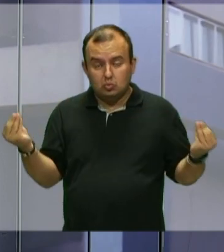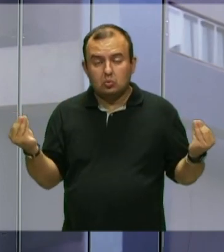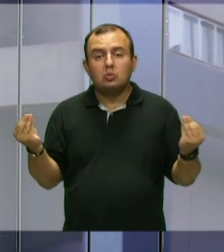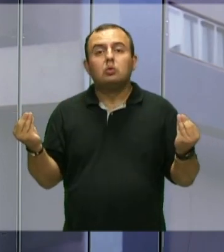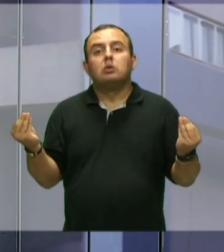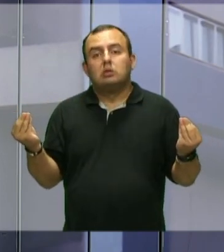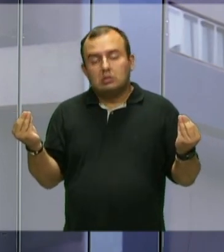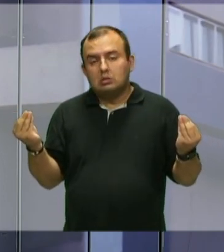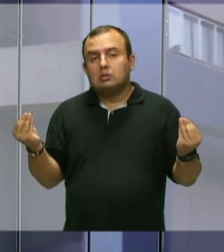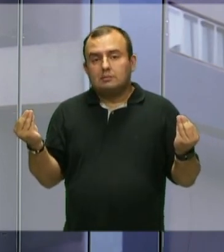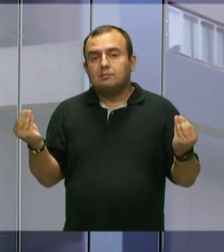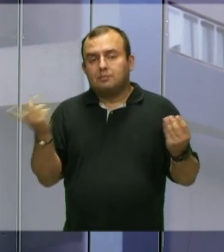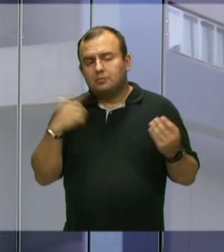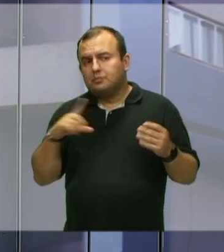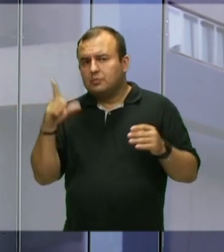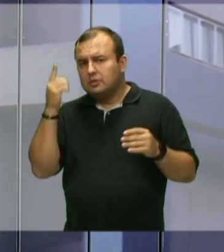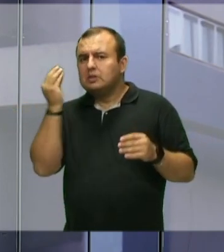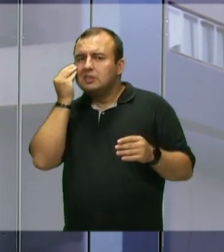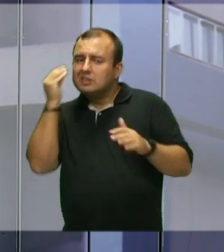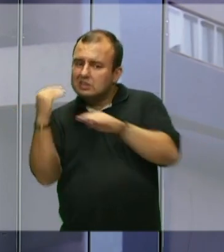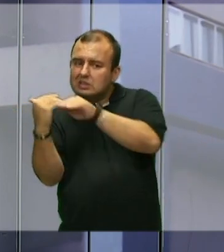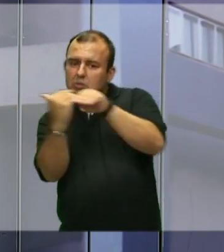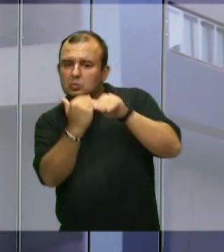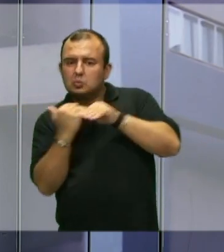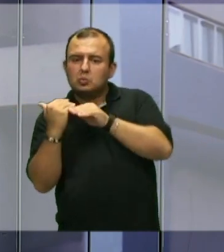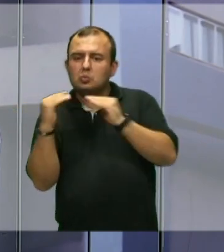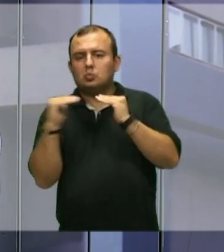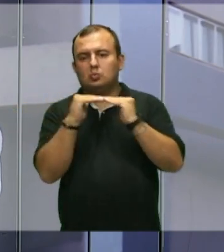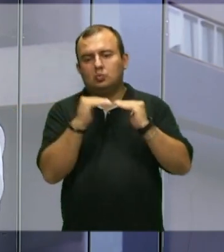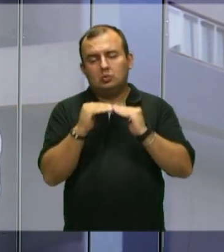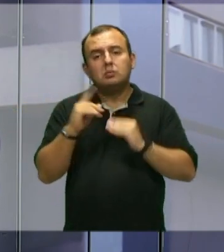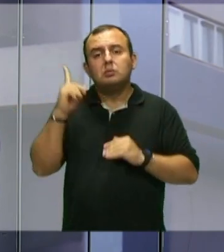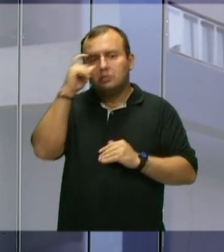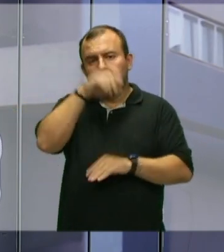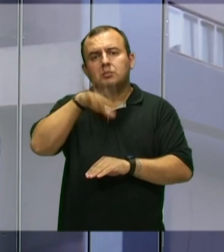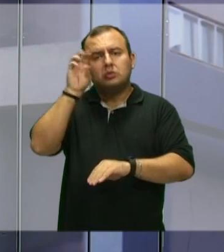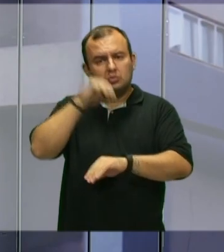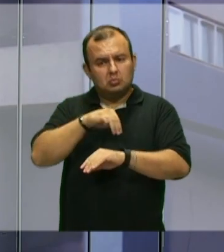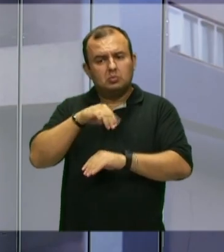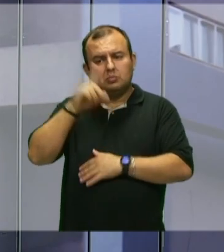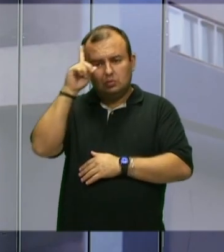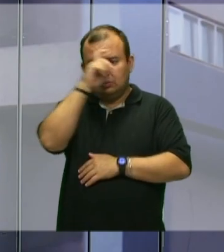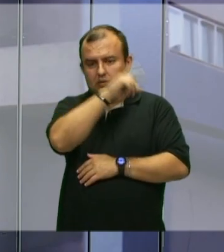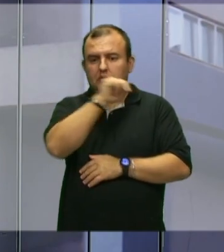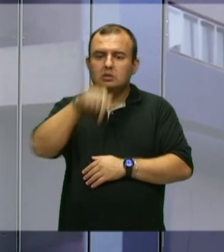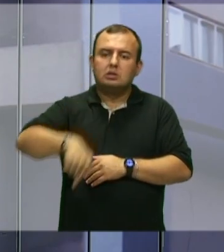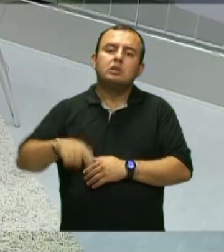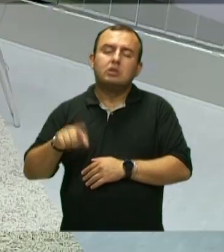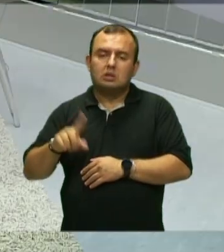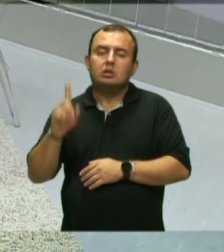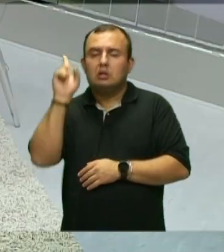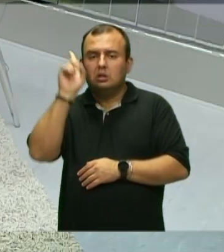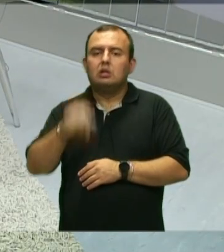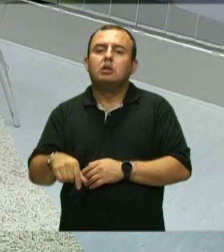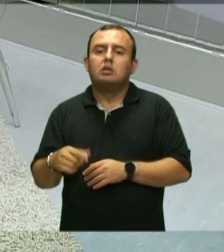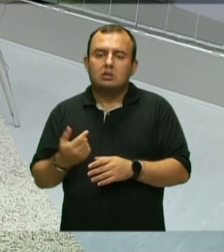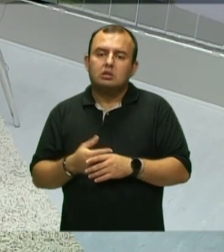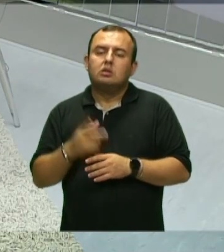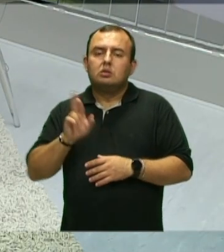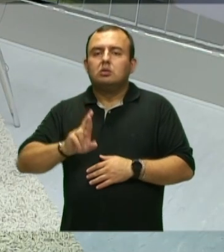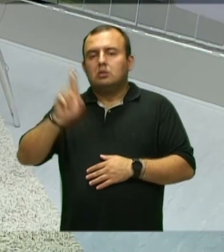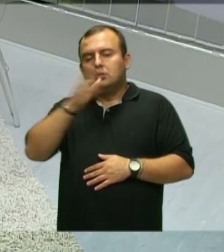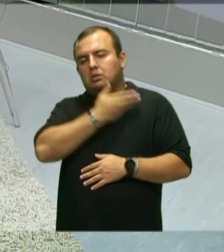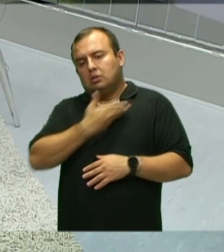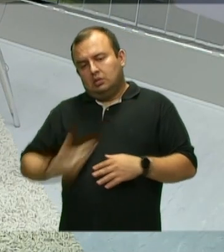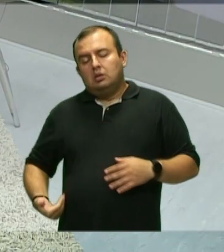você possa buscar um consenso para que isso não venha acontecer. Então esse foi um dos momentos mais difíceis que nós tivemos aqui dentro dessa casa na condução do líder de